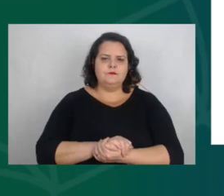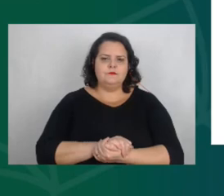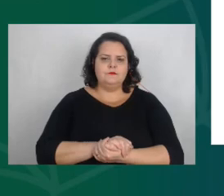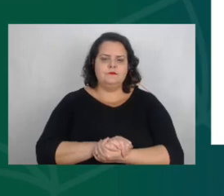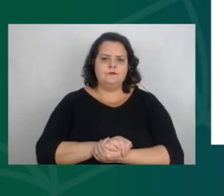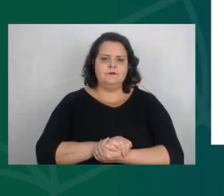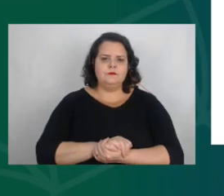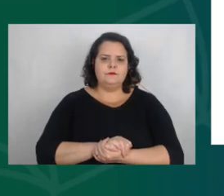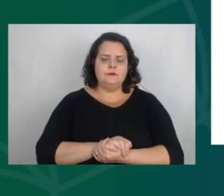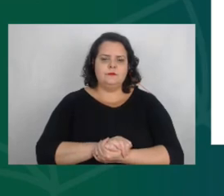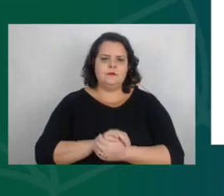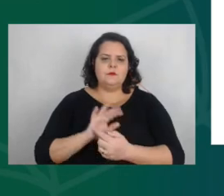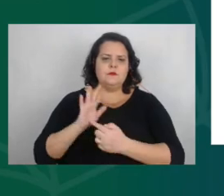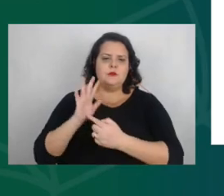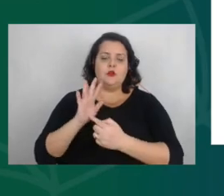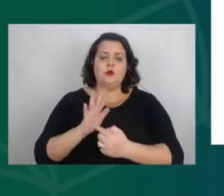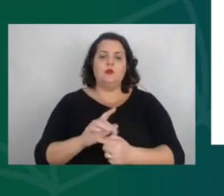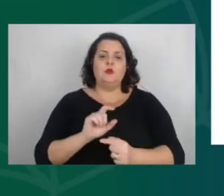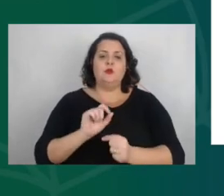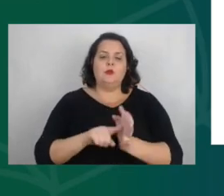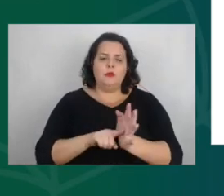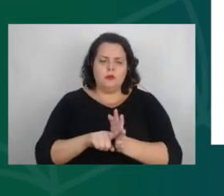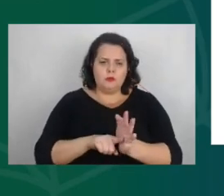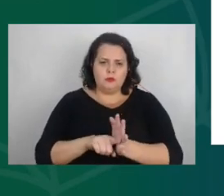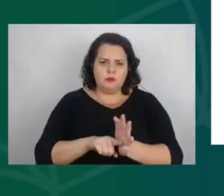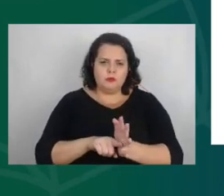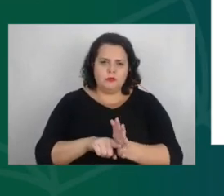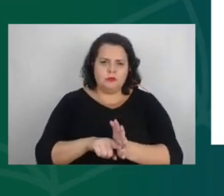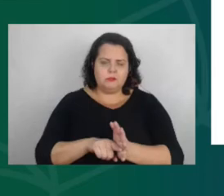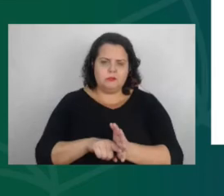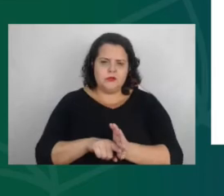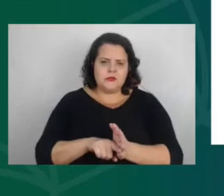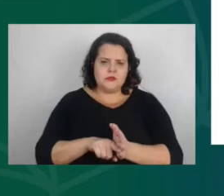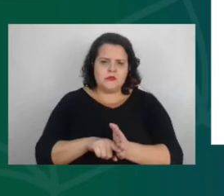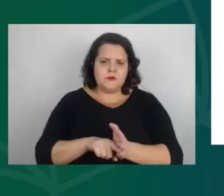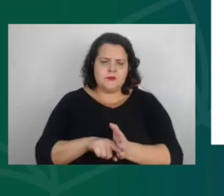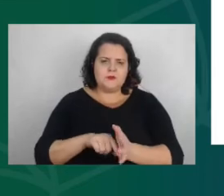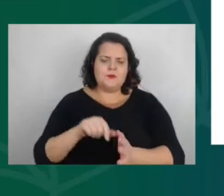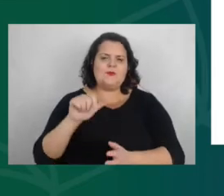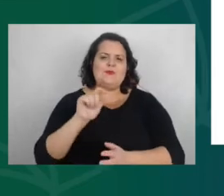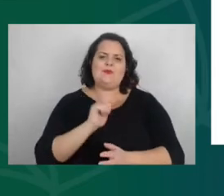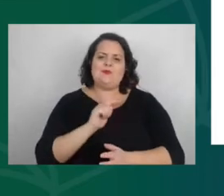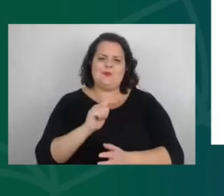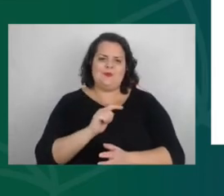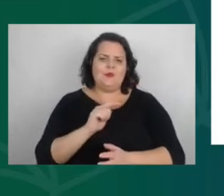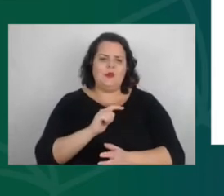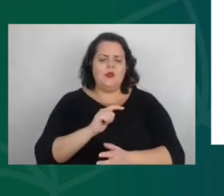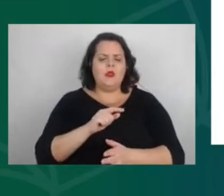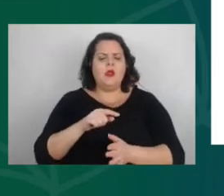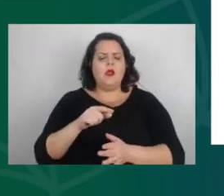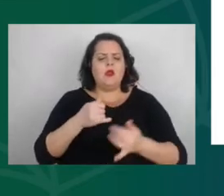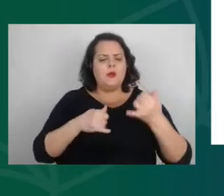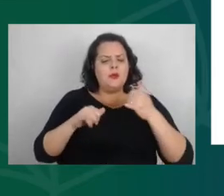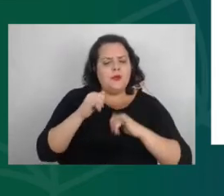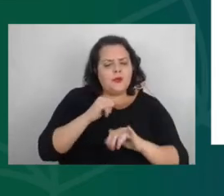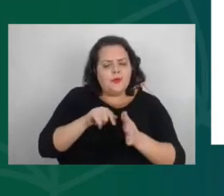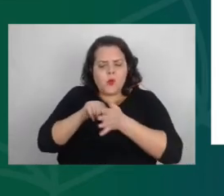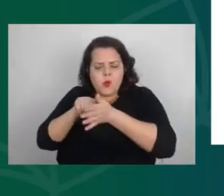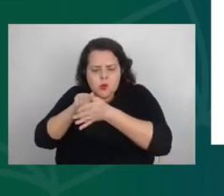E, primeiro, tendo feito uma análise química por cromatografia do